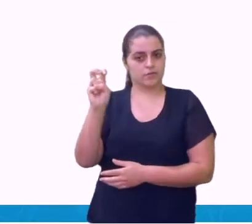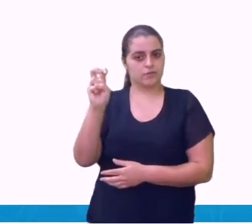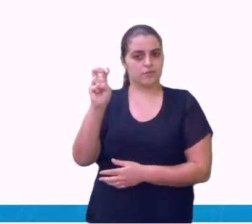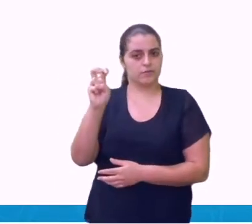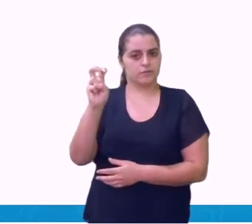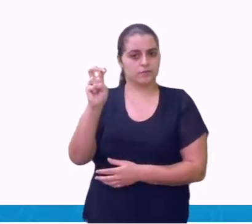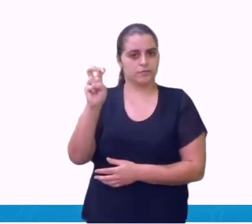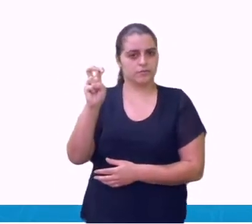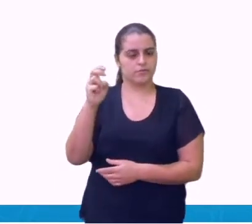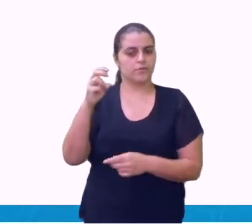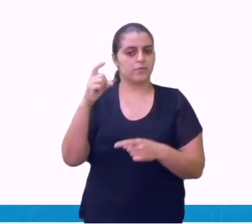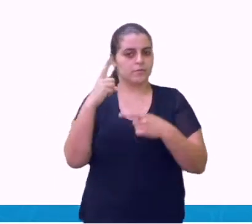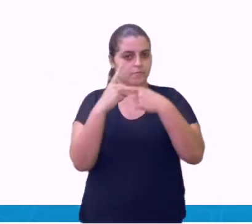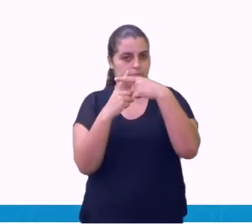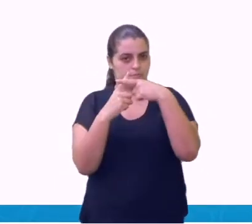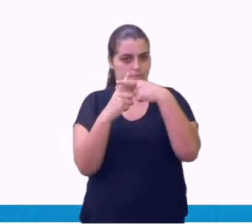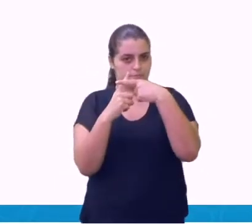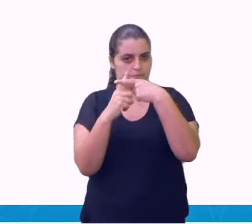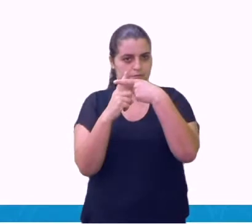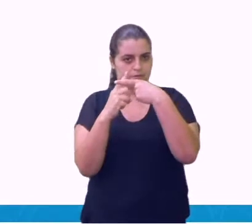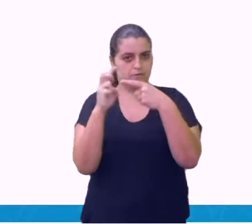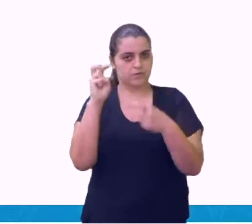5 mais